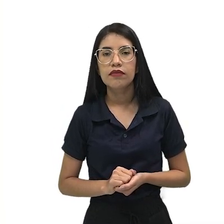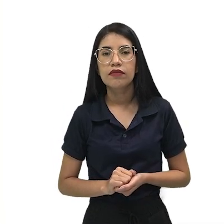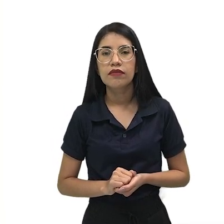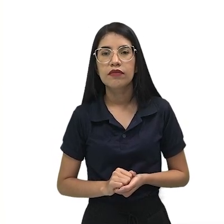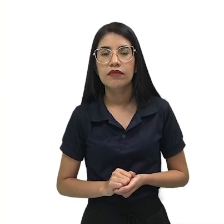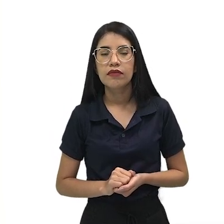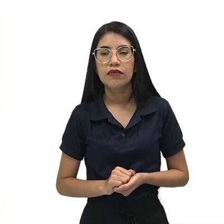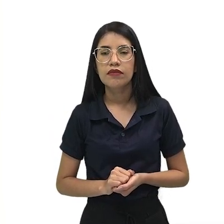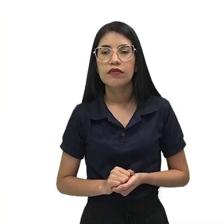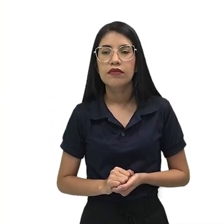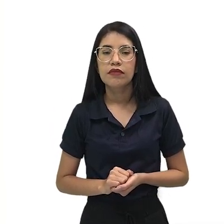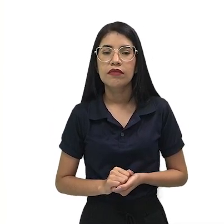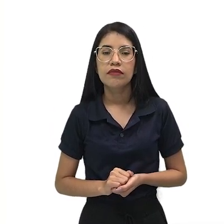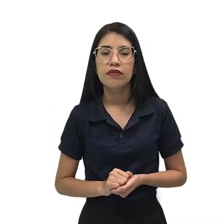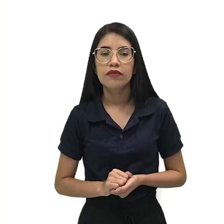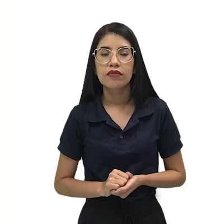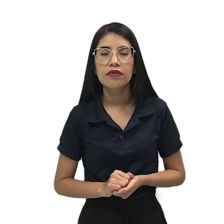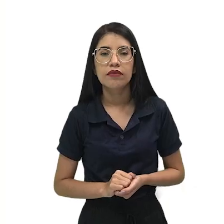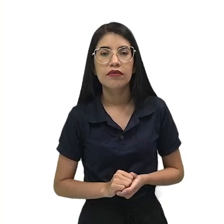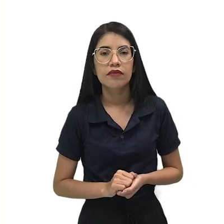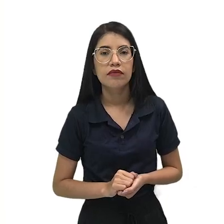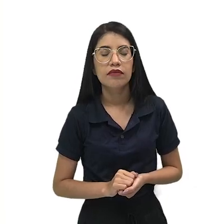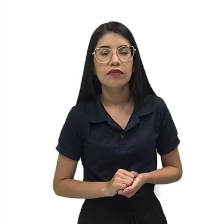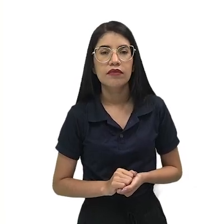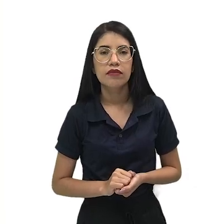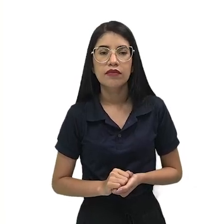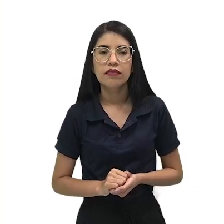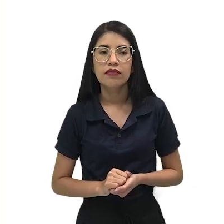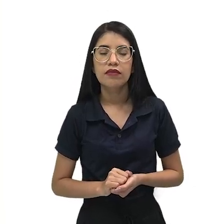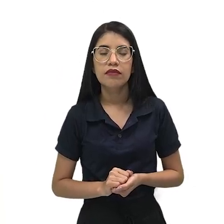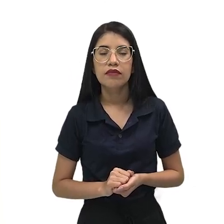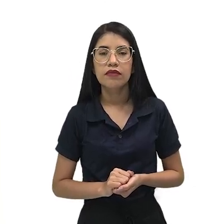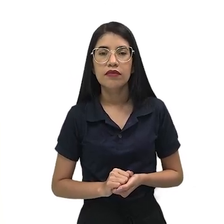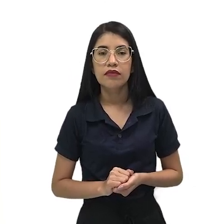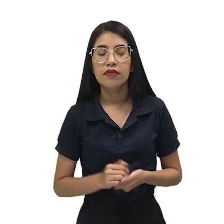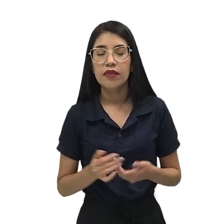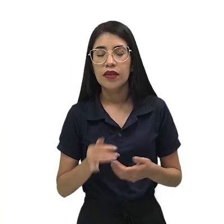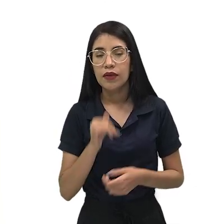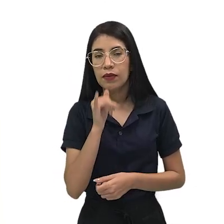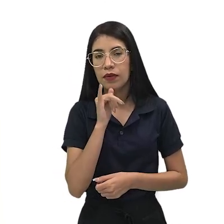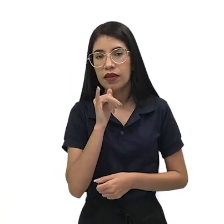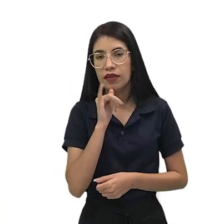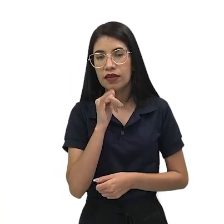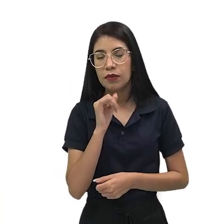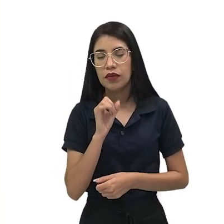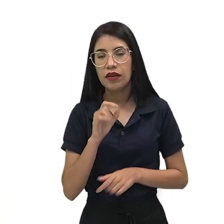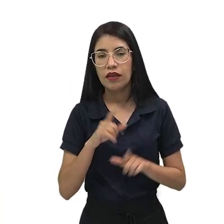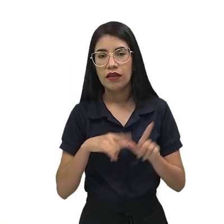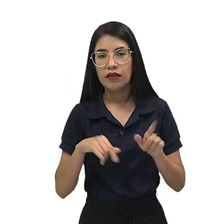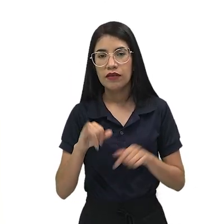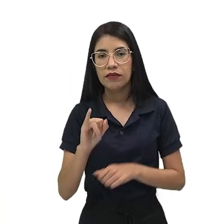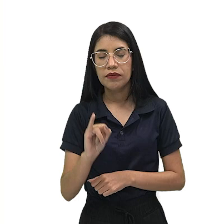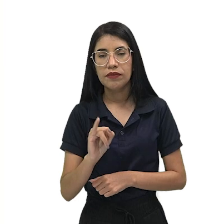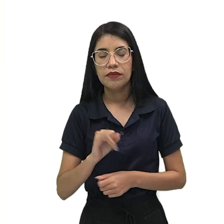povo? Continuando com os nossos exemplos. Então, vamos para o exemplo I.